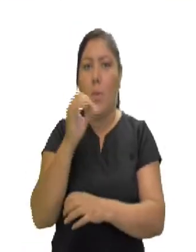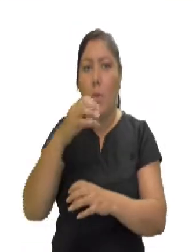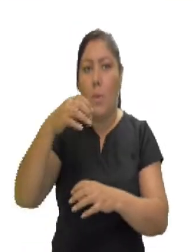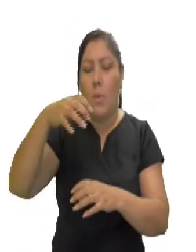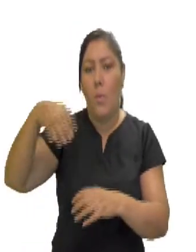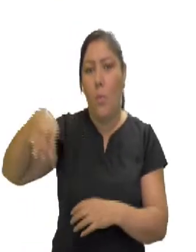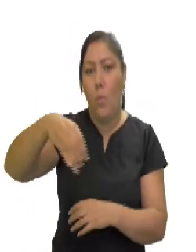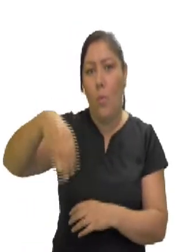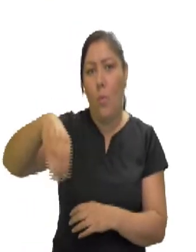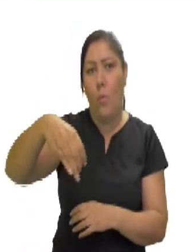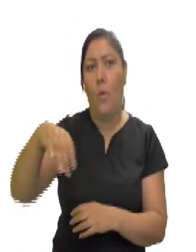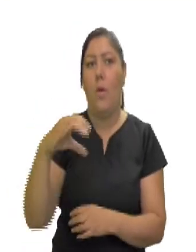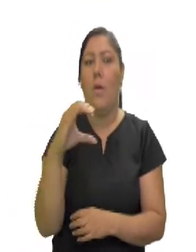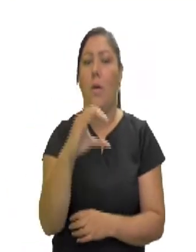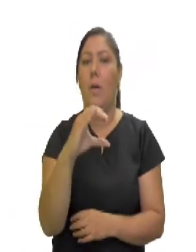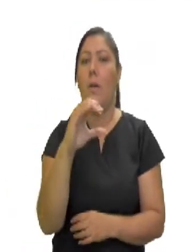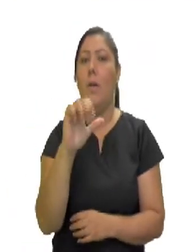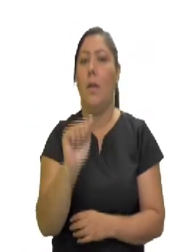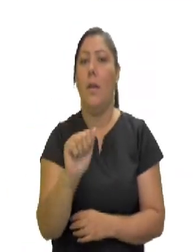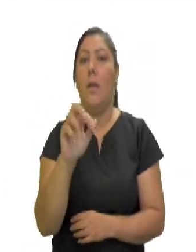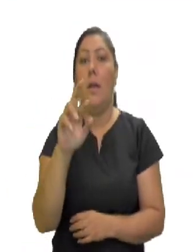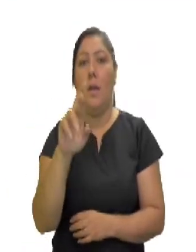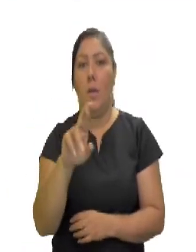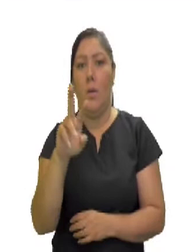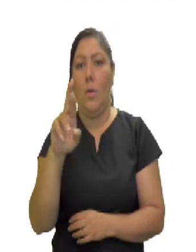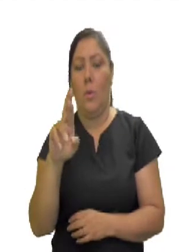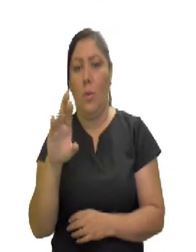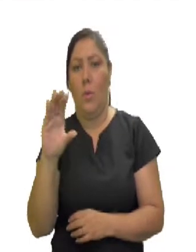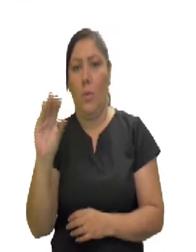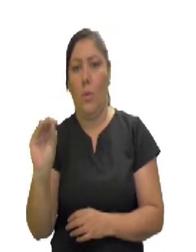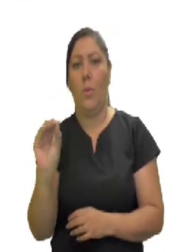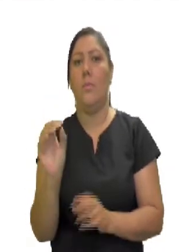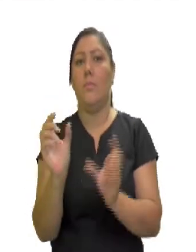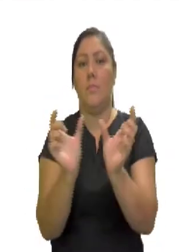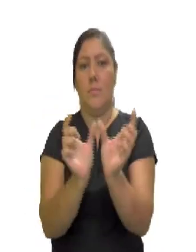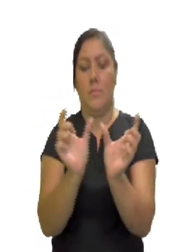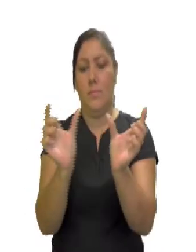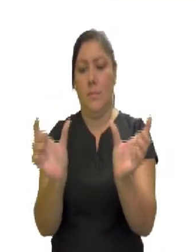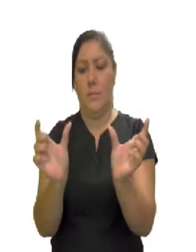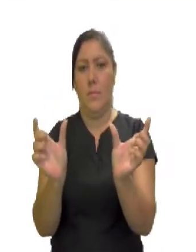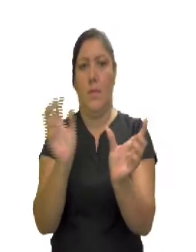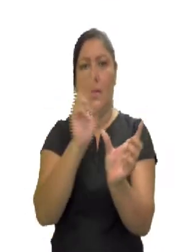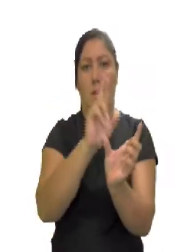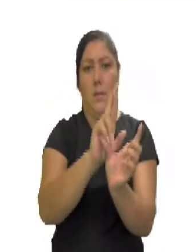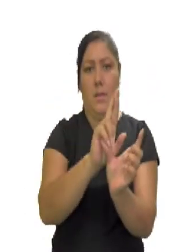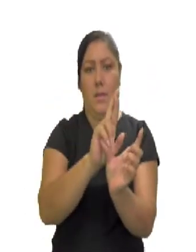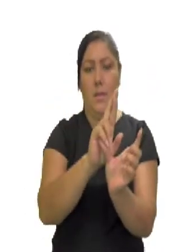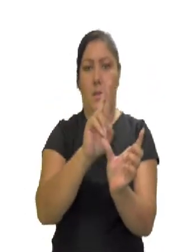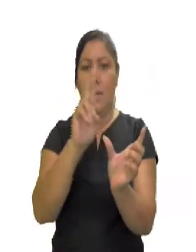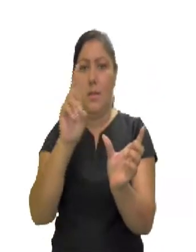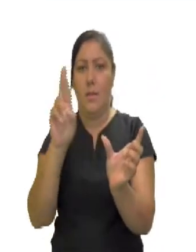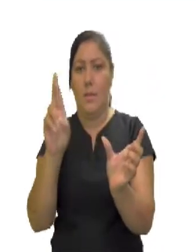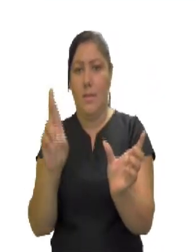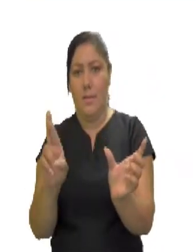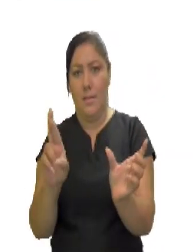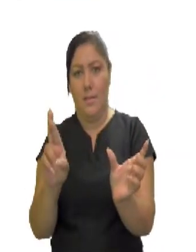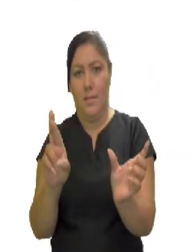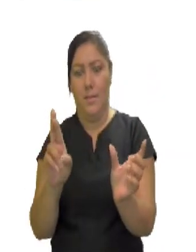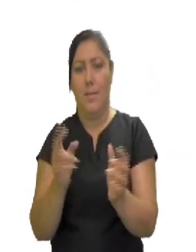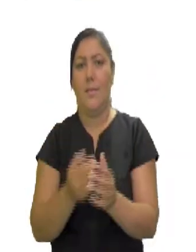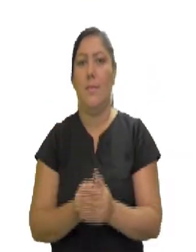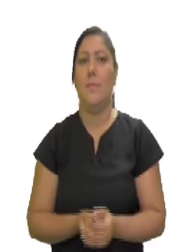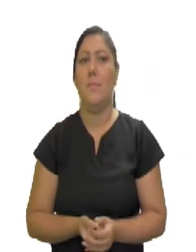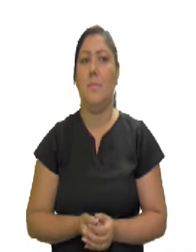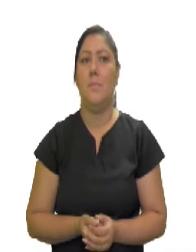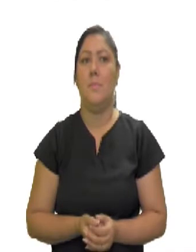ficarem separados quando nós separamos as sílabas, eles também são dígrafos.